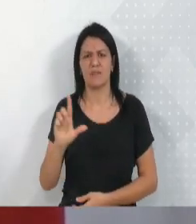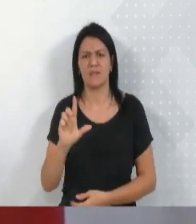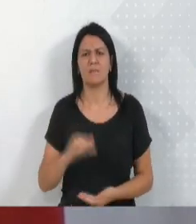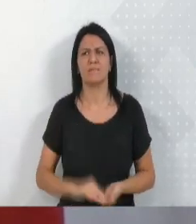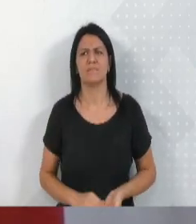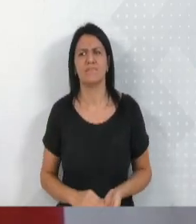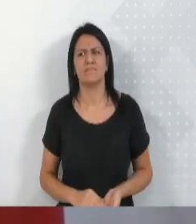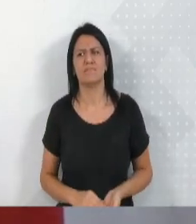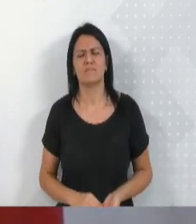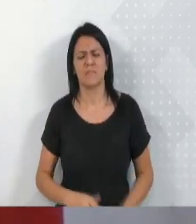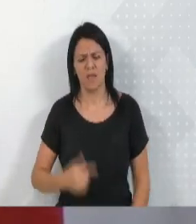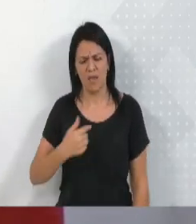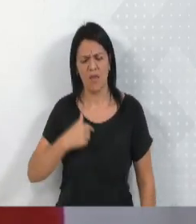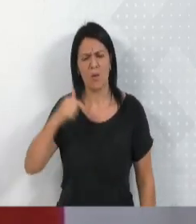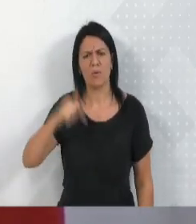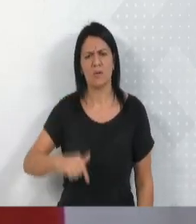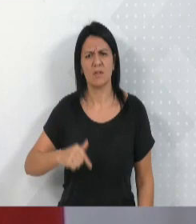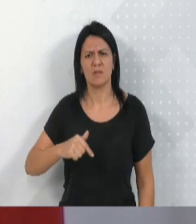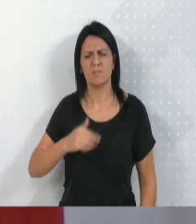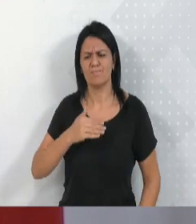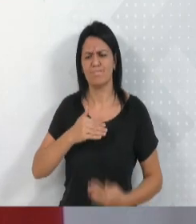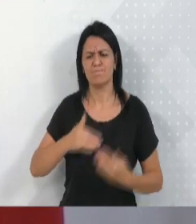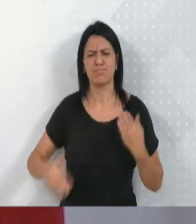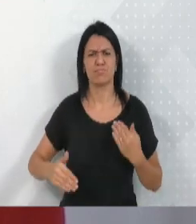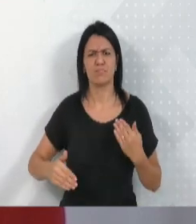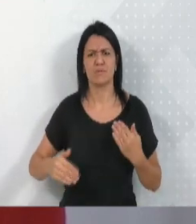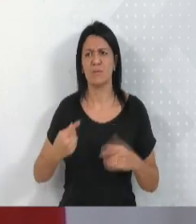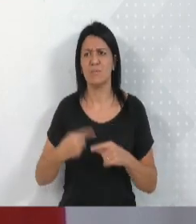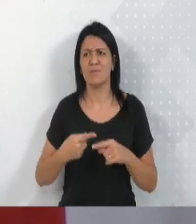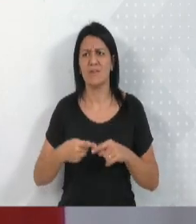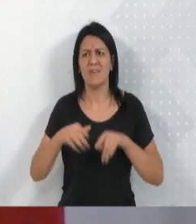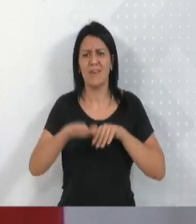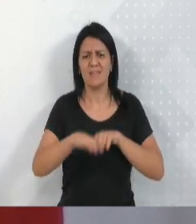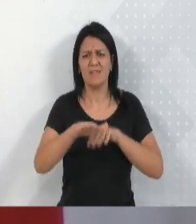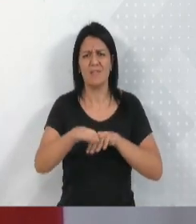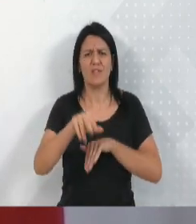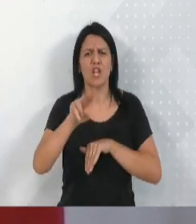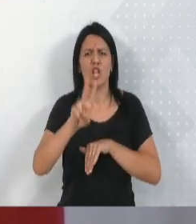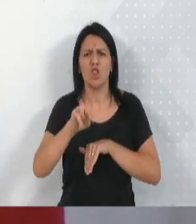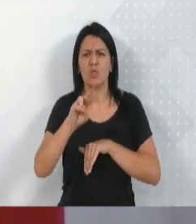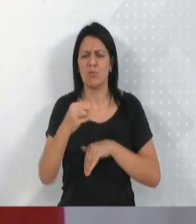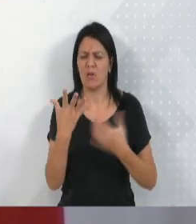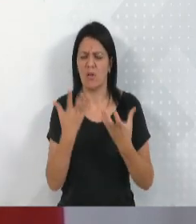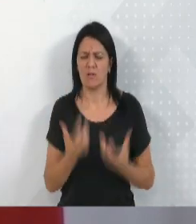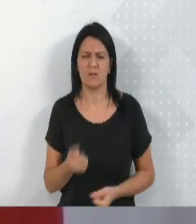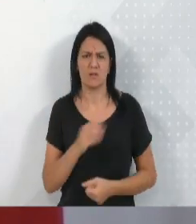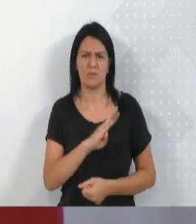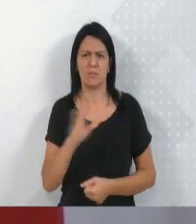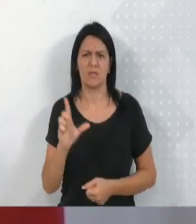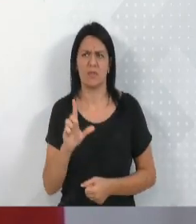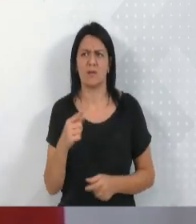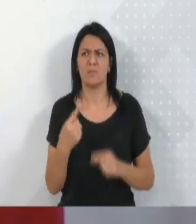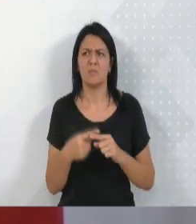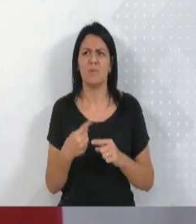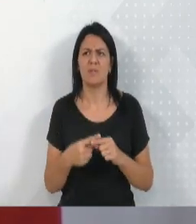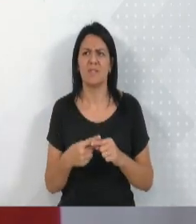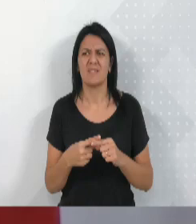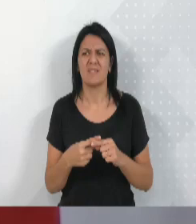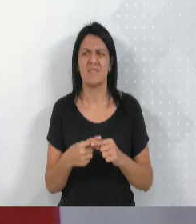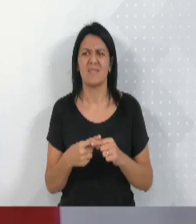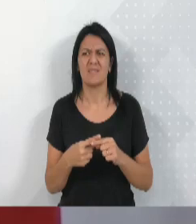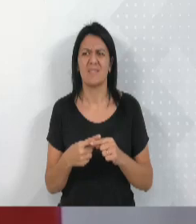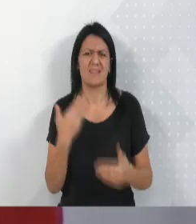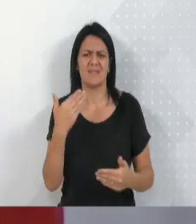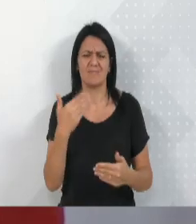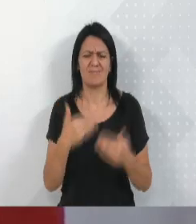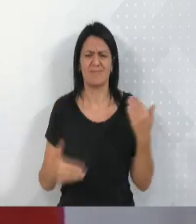meu repúdio porque esse desfile nunca deveria ter sido aceito na cidade de Blumenau, porque ele está em desconformidade